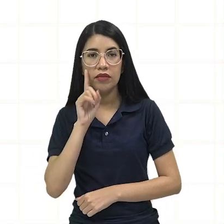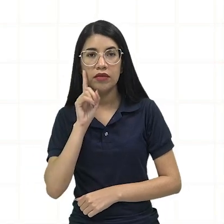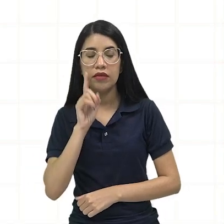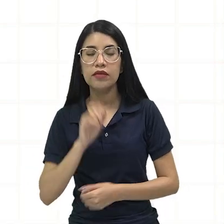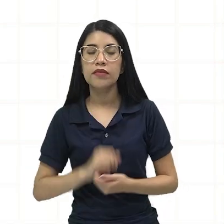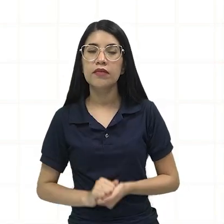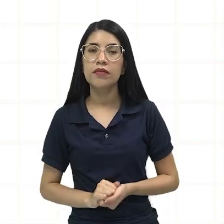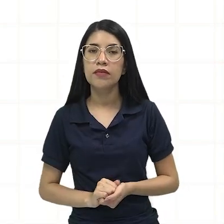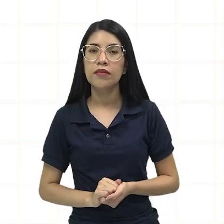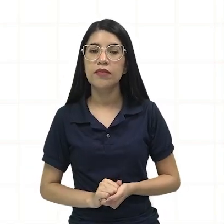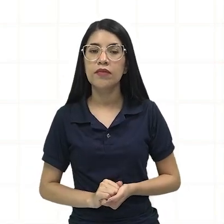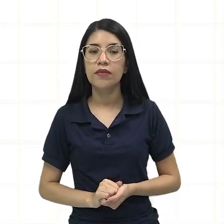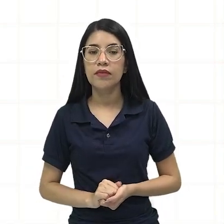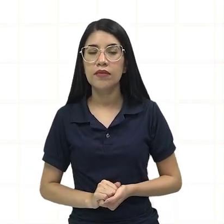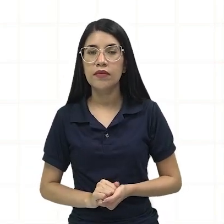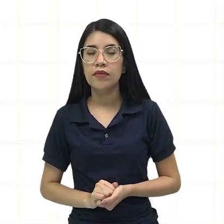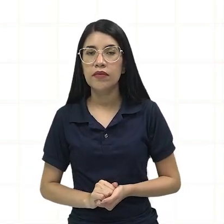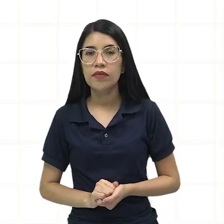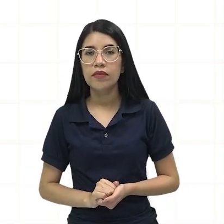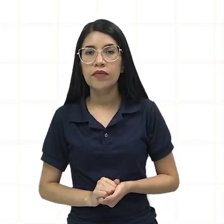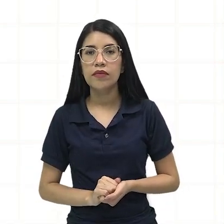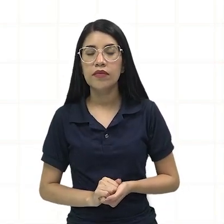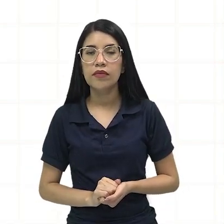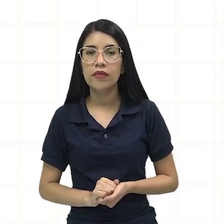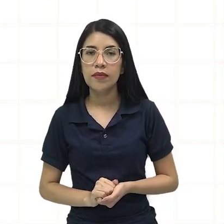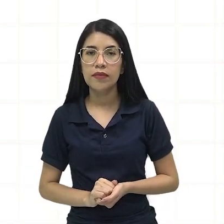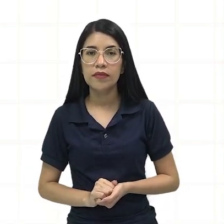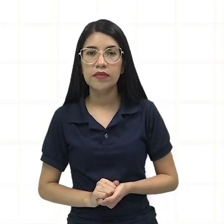que brecava, basicamente,